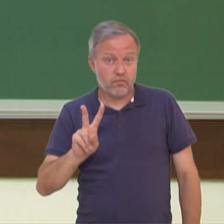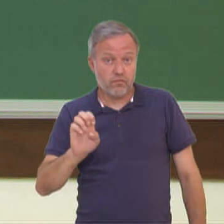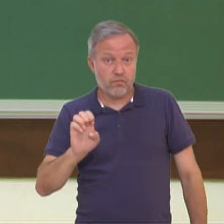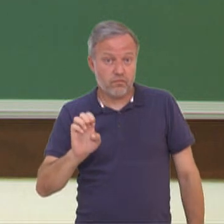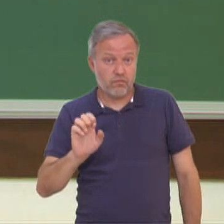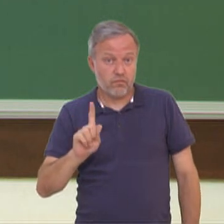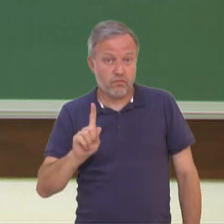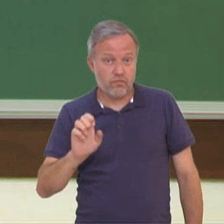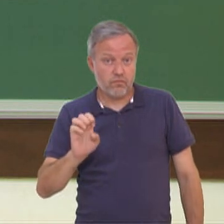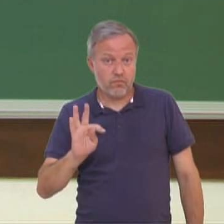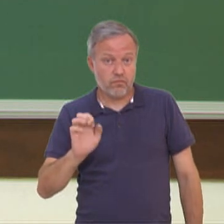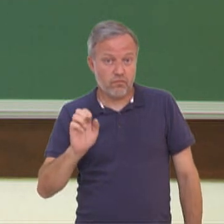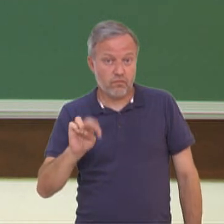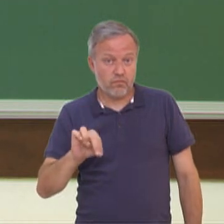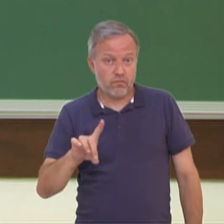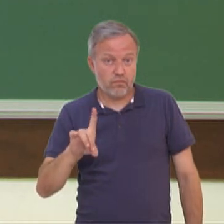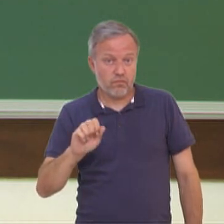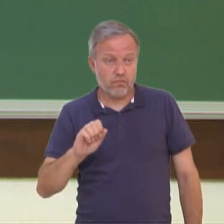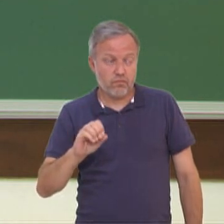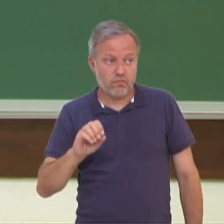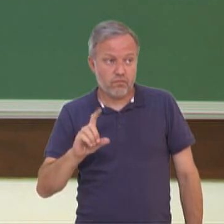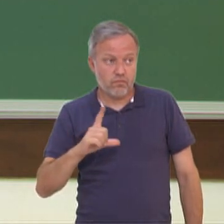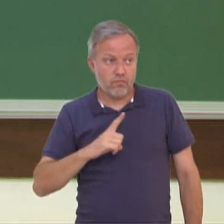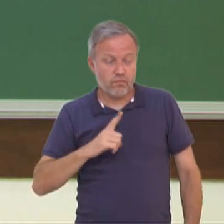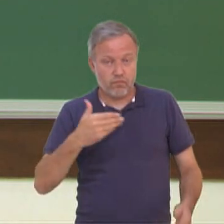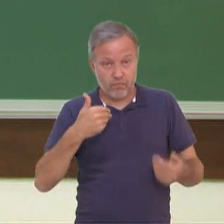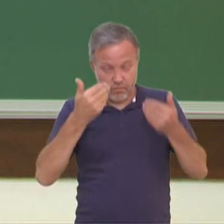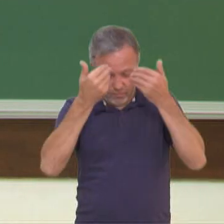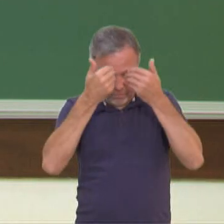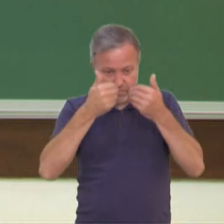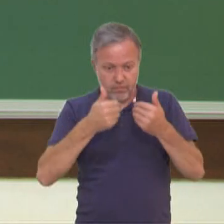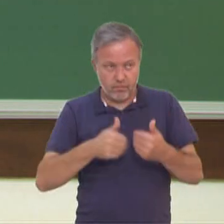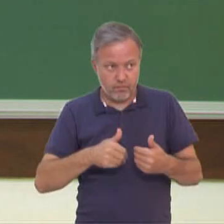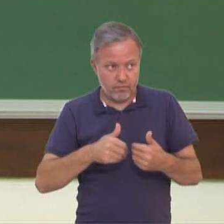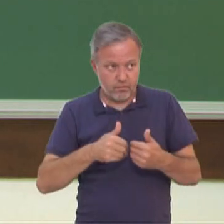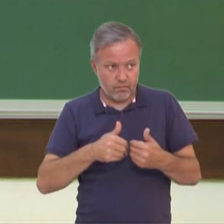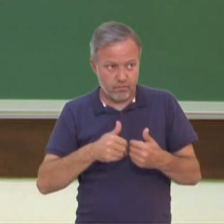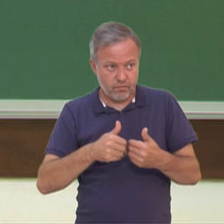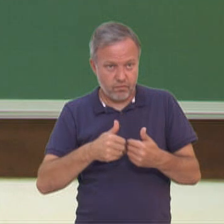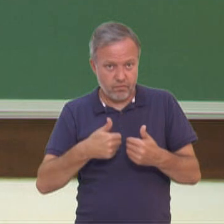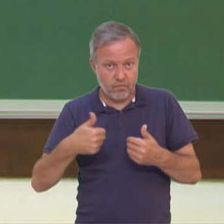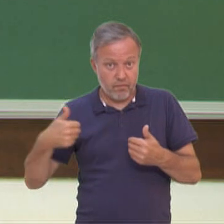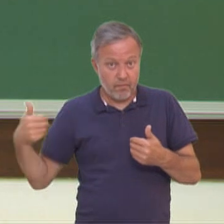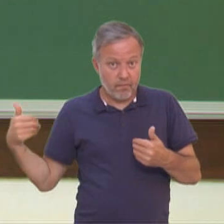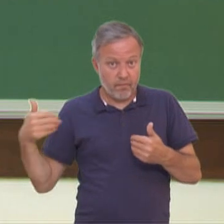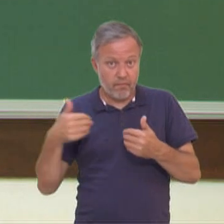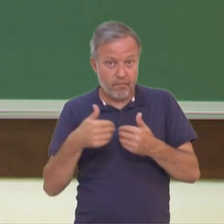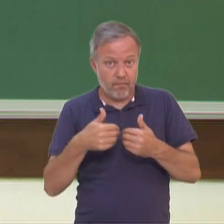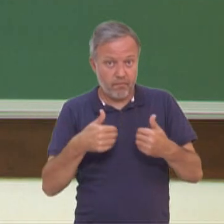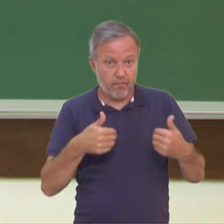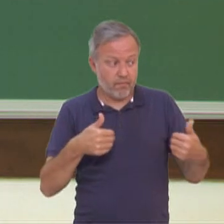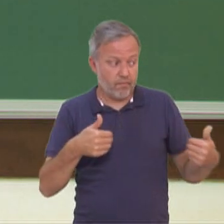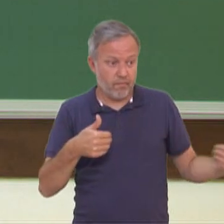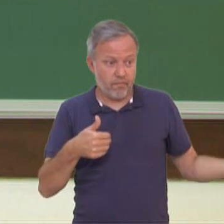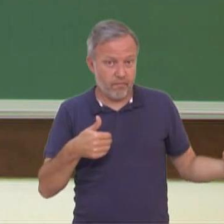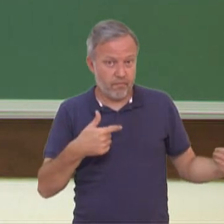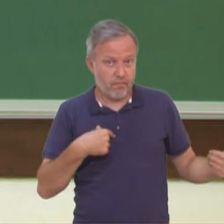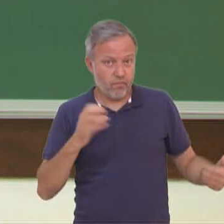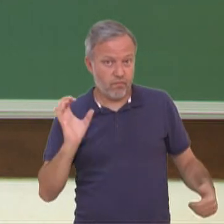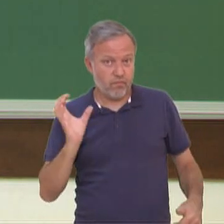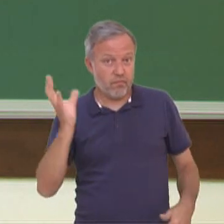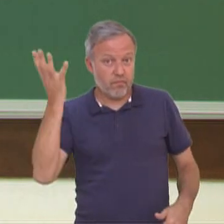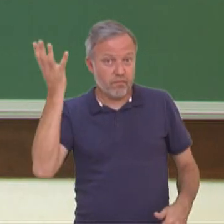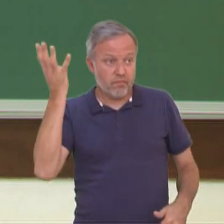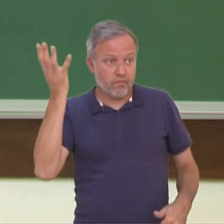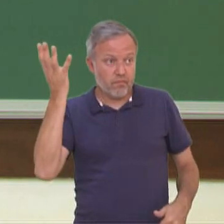reprodutivo. Maravilha? Se eu estivesse fazendo uma meiose, eu inteiro fazendo uma meiose, fazendo 2 eu. O que estaria acontecendo? Eu